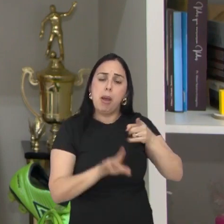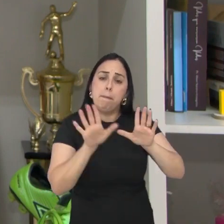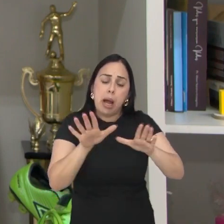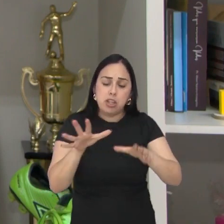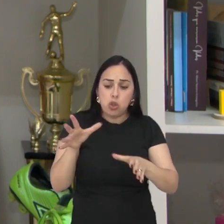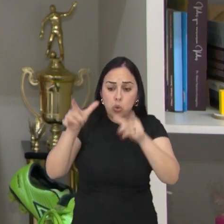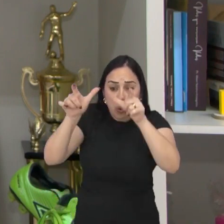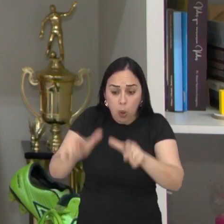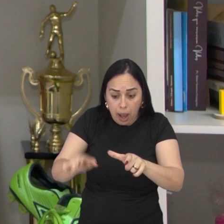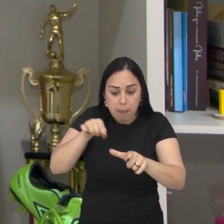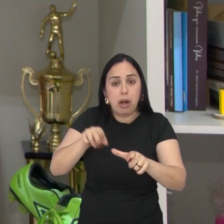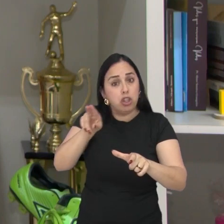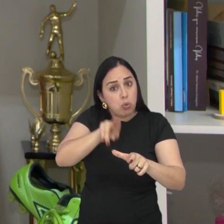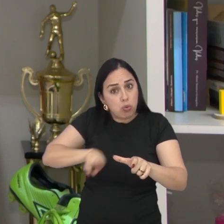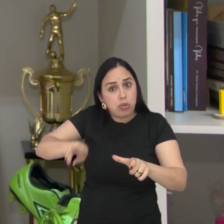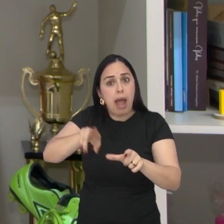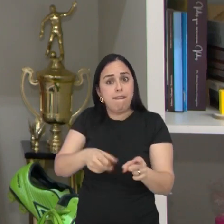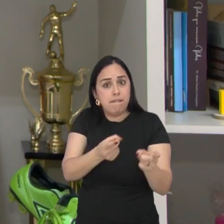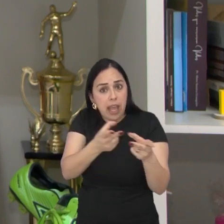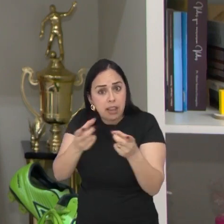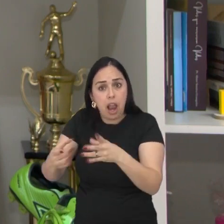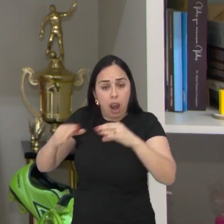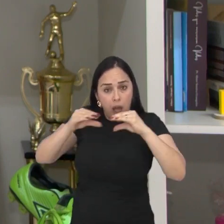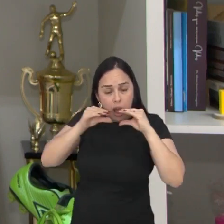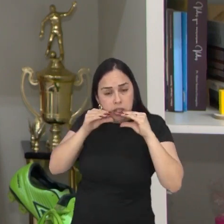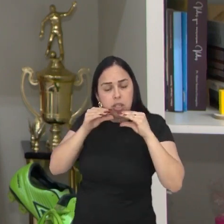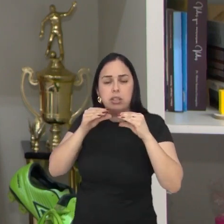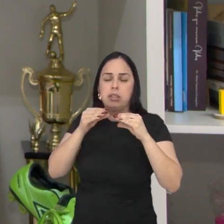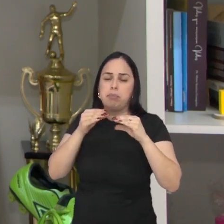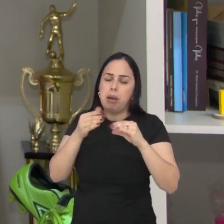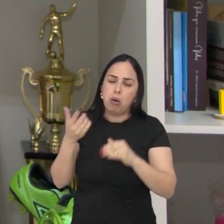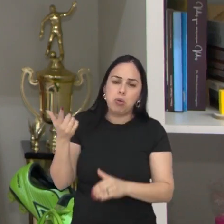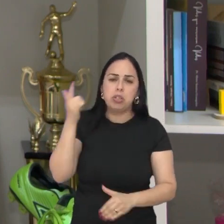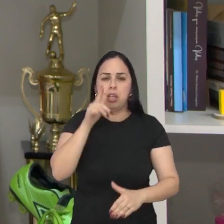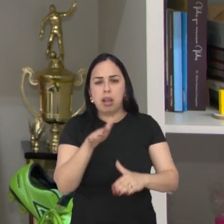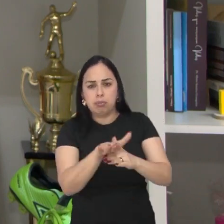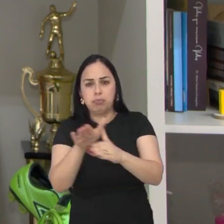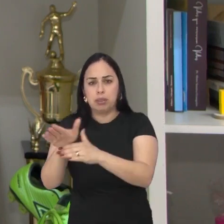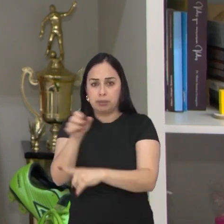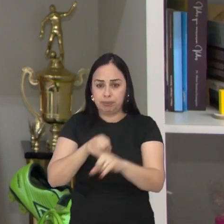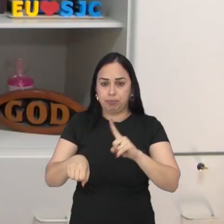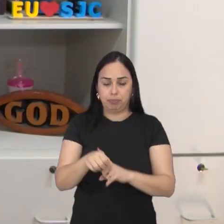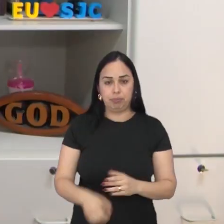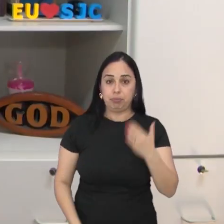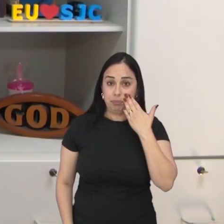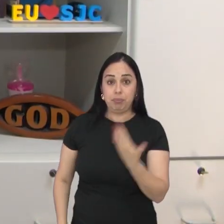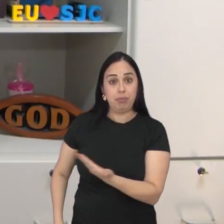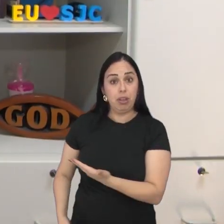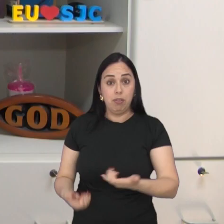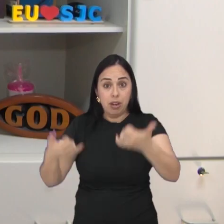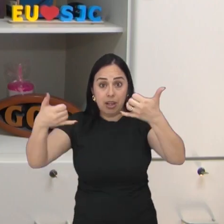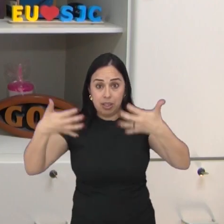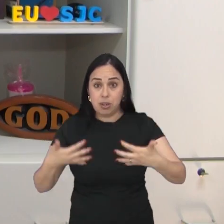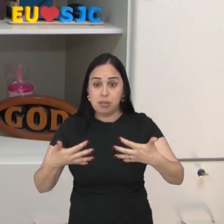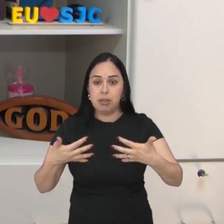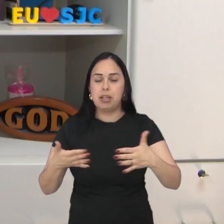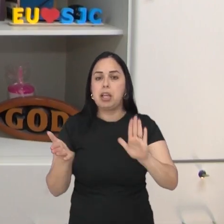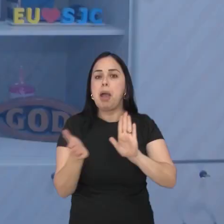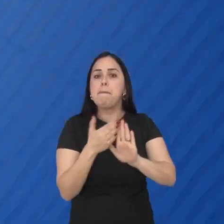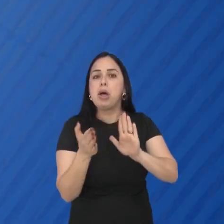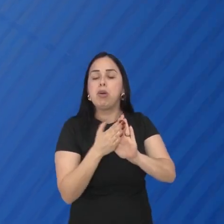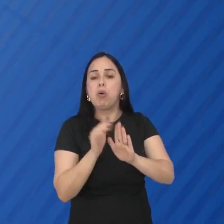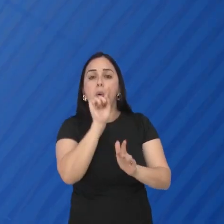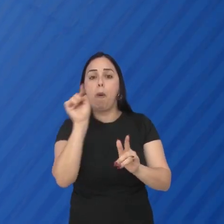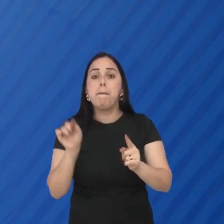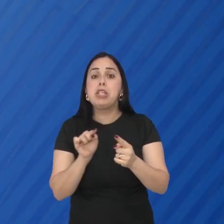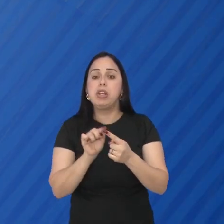espaços poderiam ser utilizados pela iniciativa privada para reverter em benefício para a comunidade. O vereador afirma que a